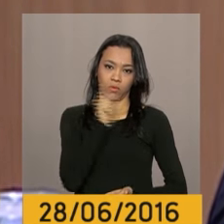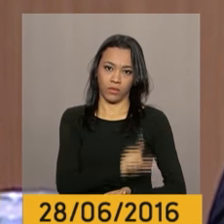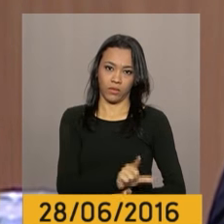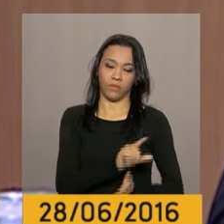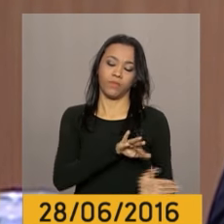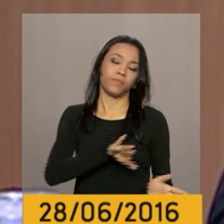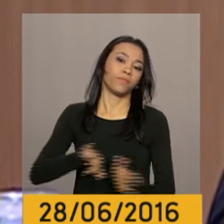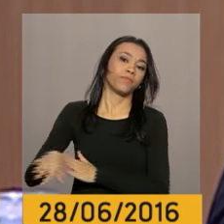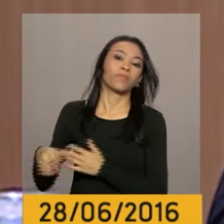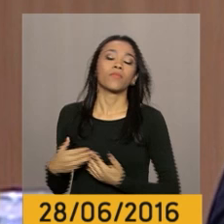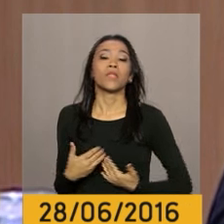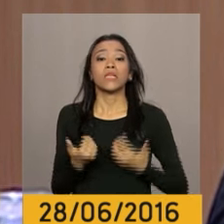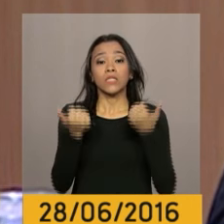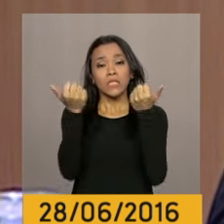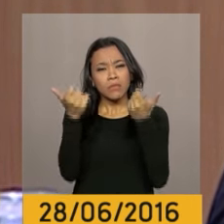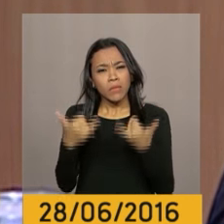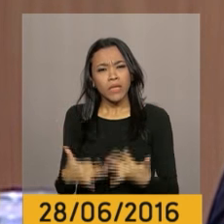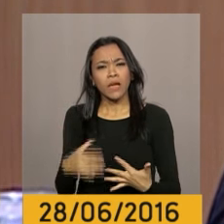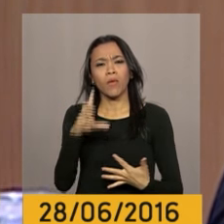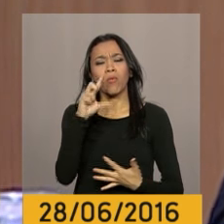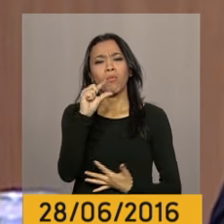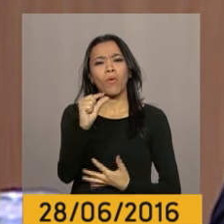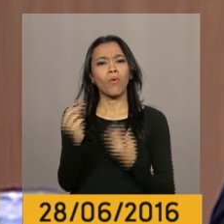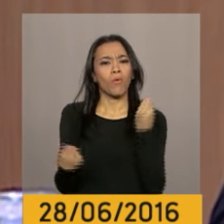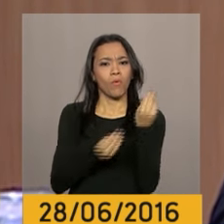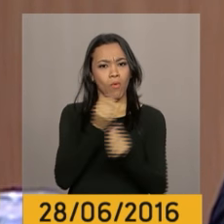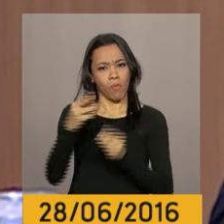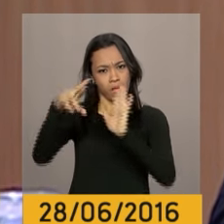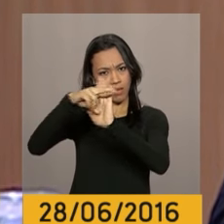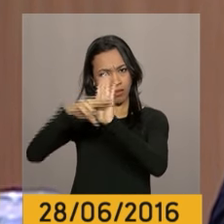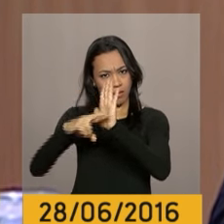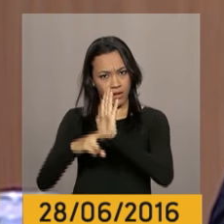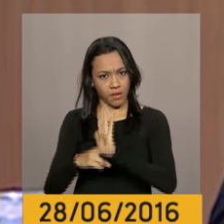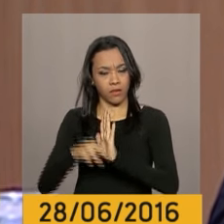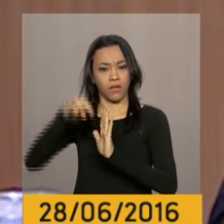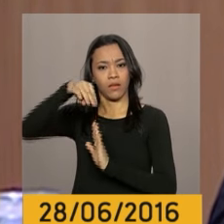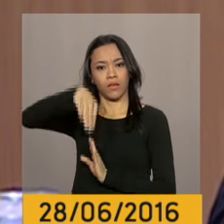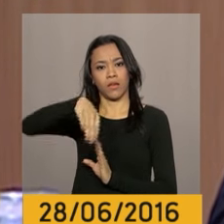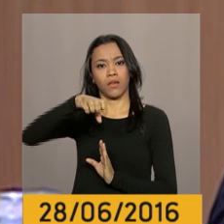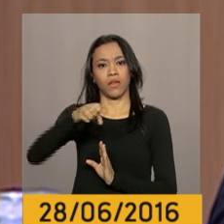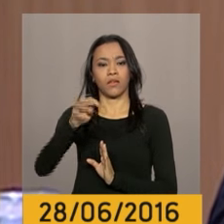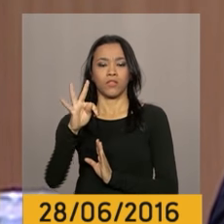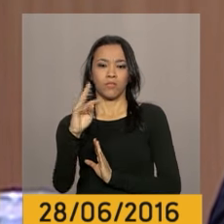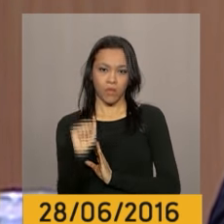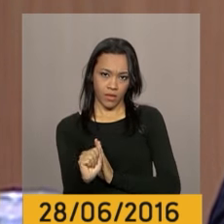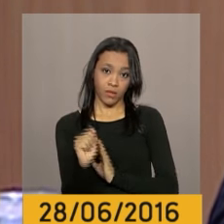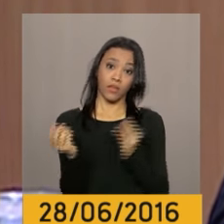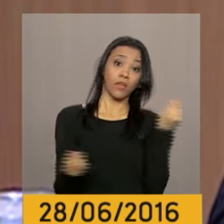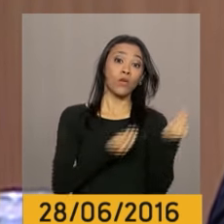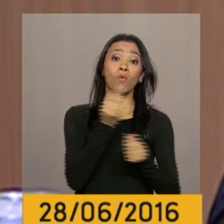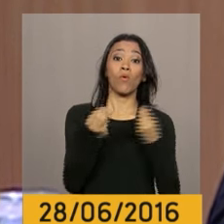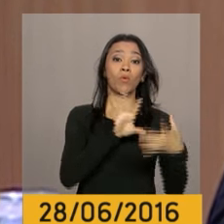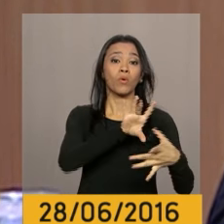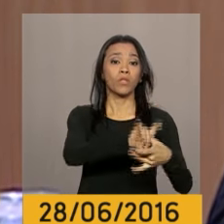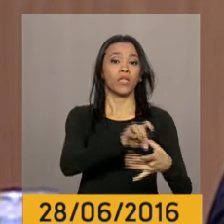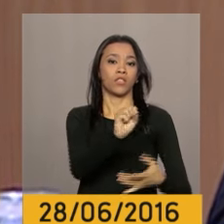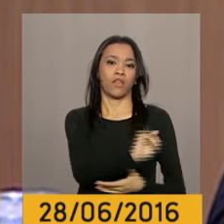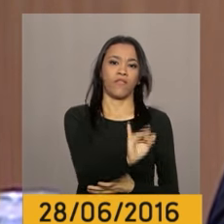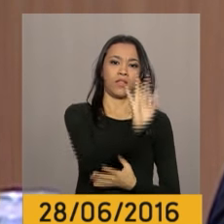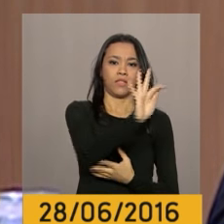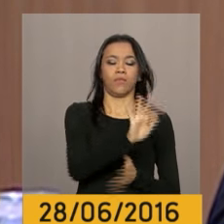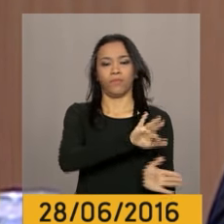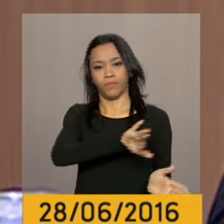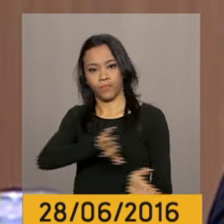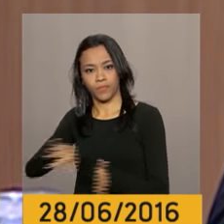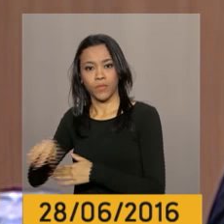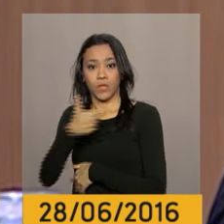falando um pouco como a gente está vendo o regime de metas e a trajetória recente da inflação. O ano de